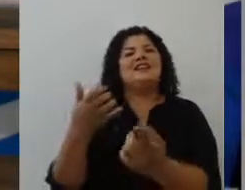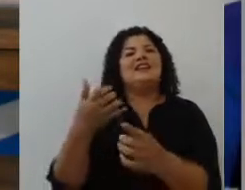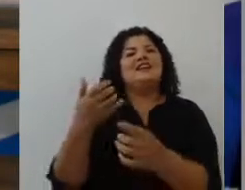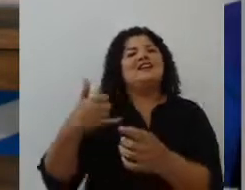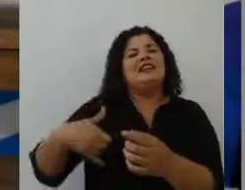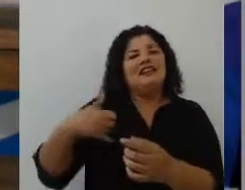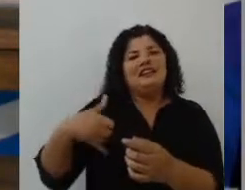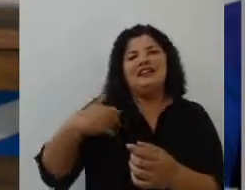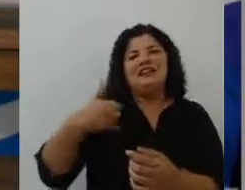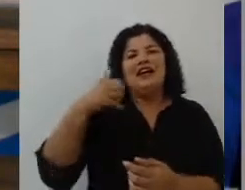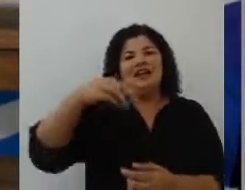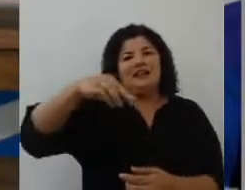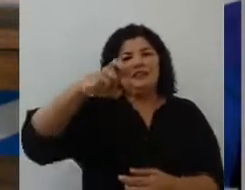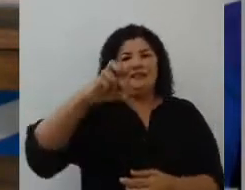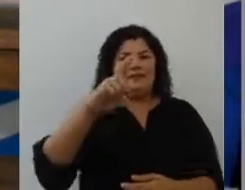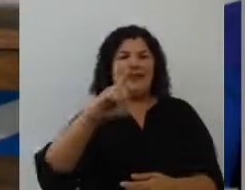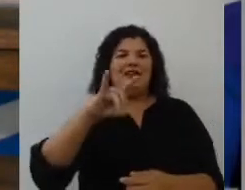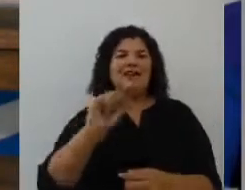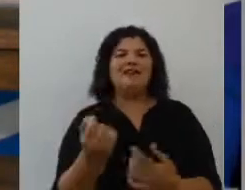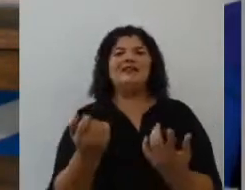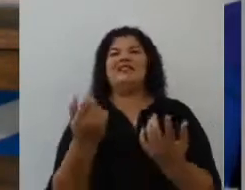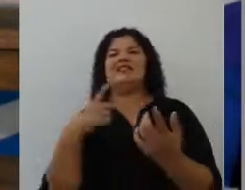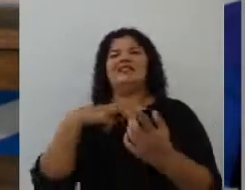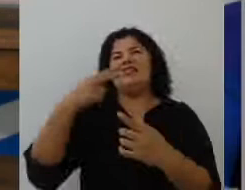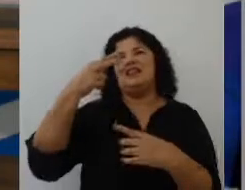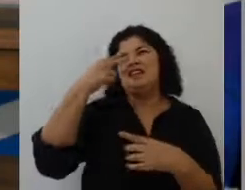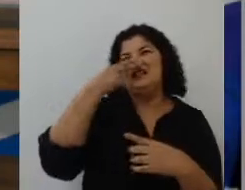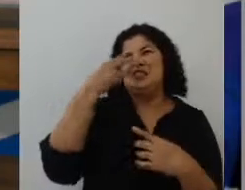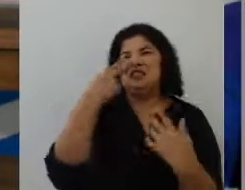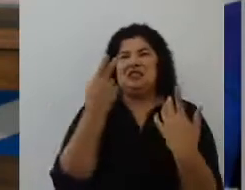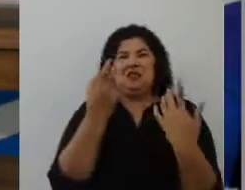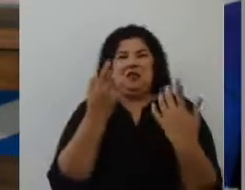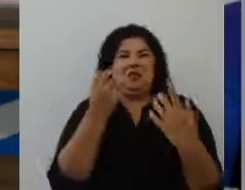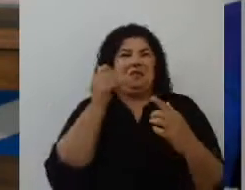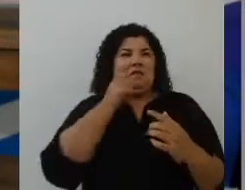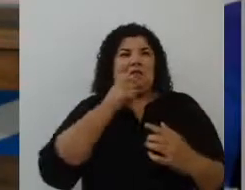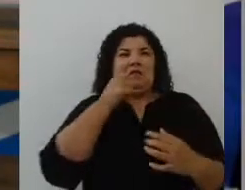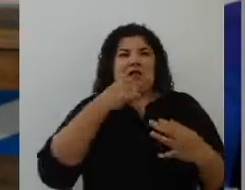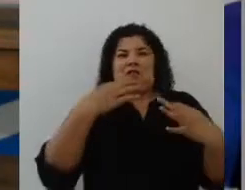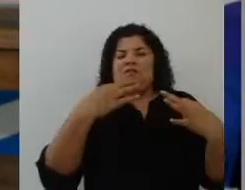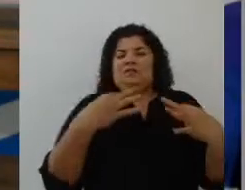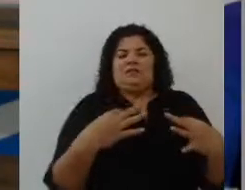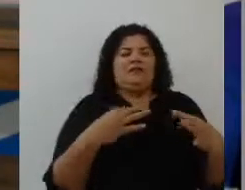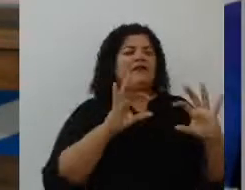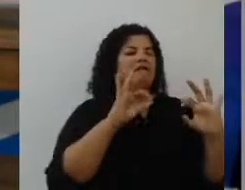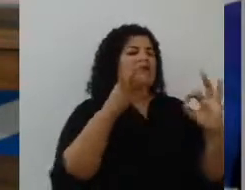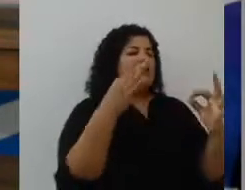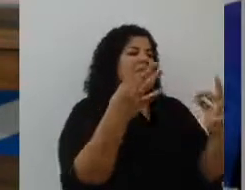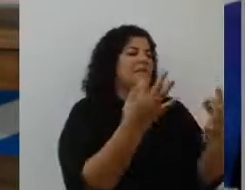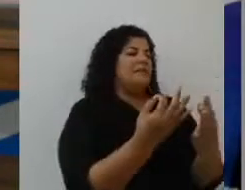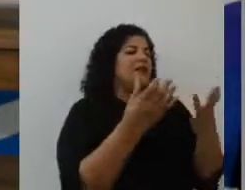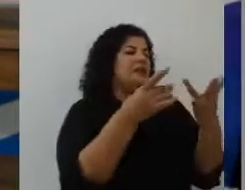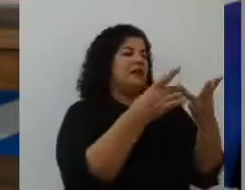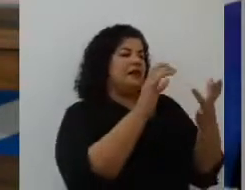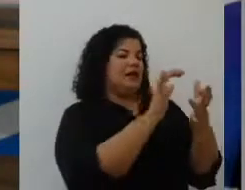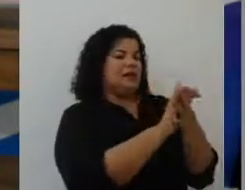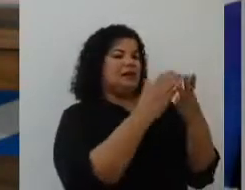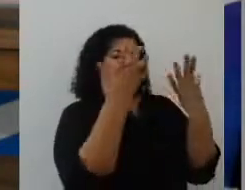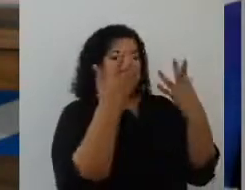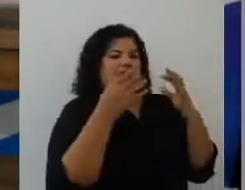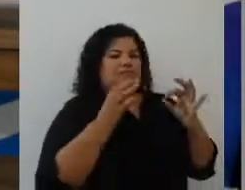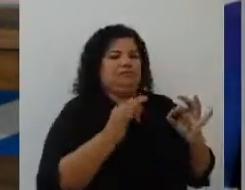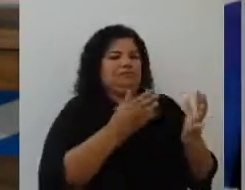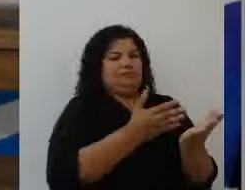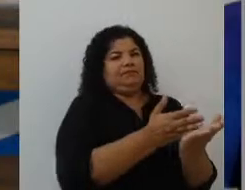valores cristãos, os dogmas clericais, aquela mulher voltada para a família, para o casamento, né? Isso vai ser